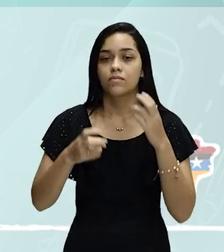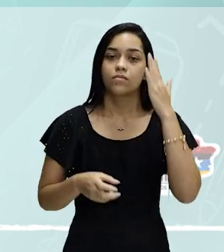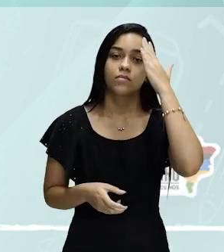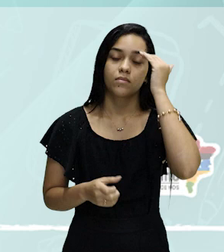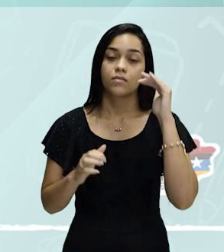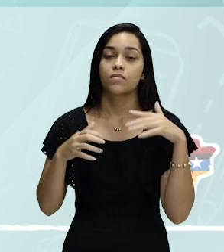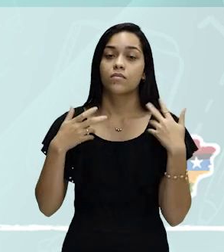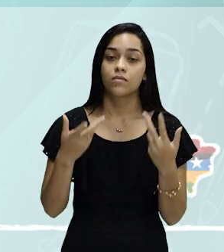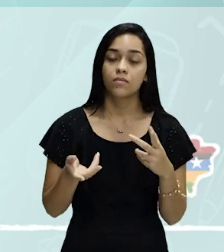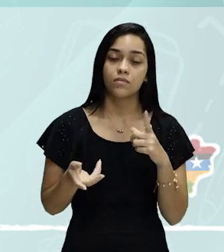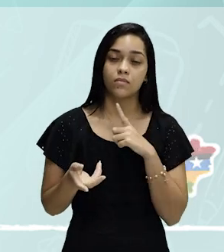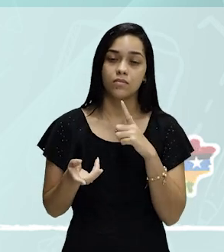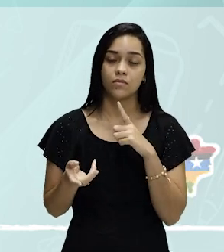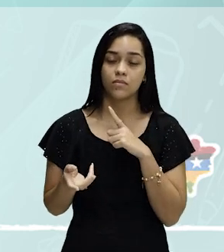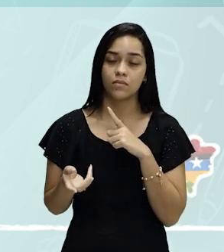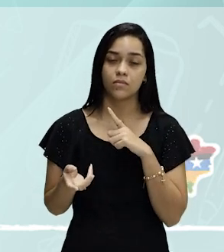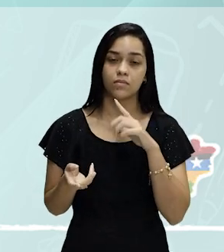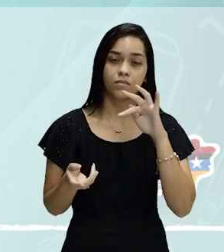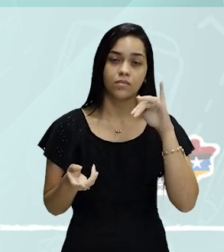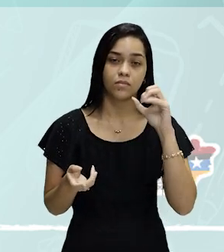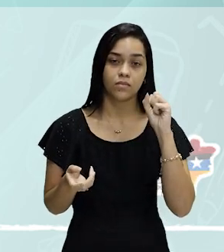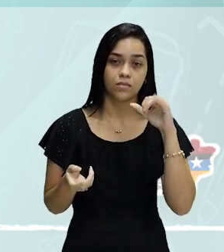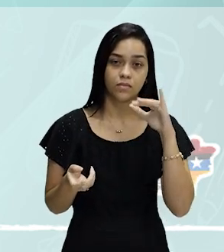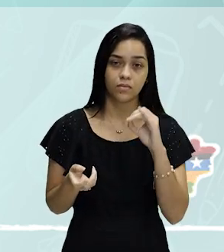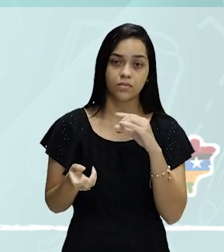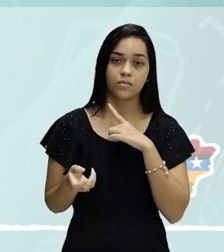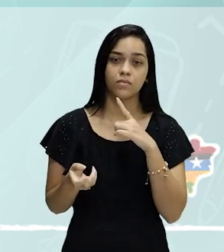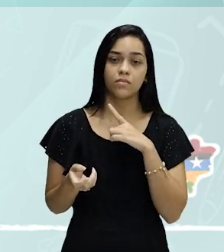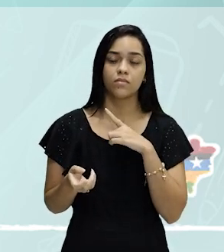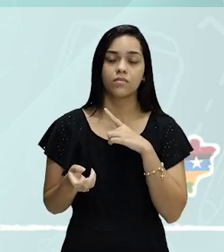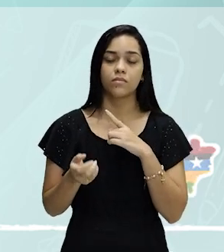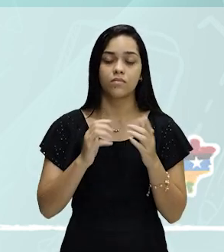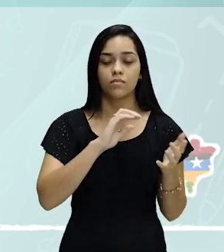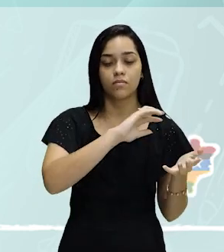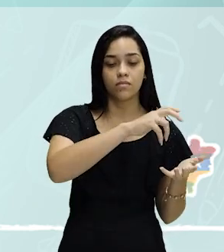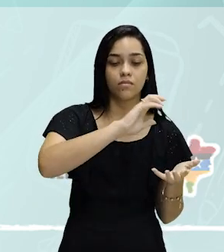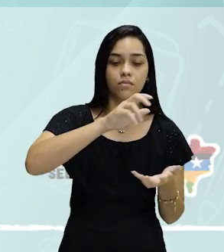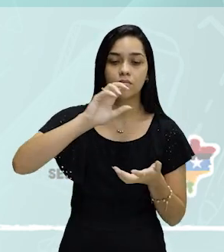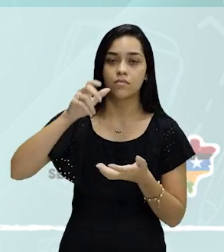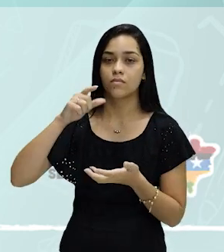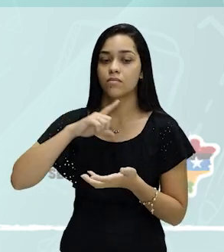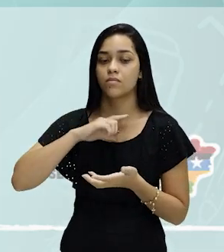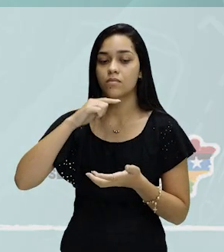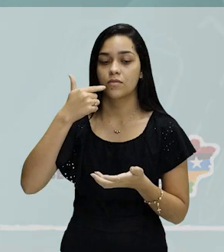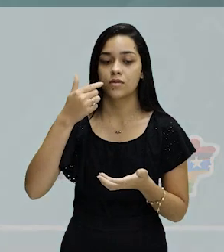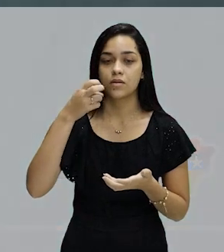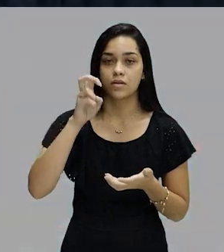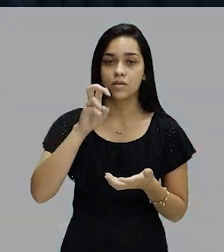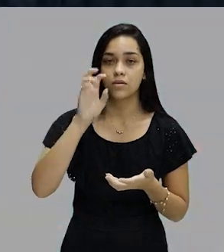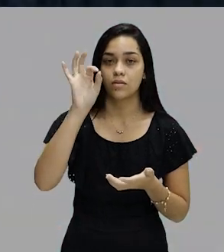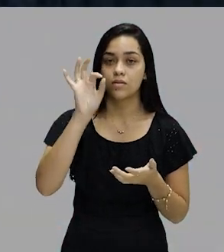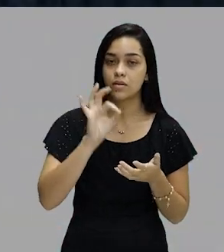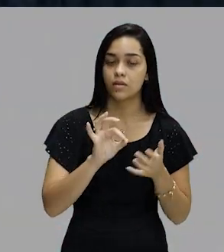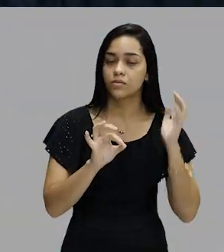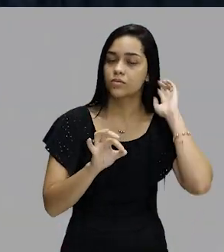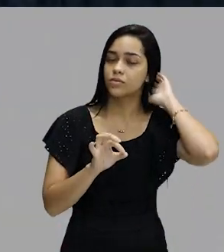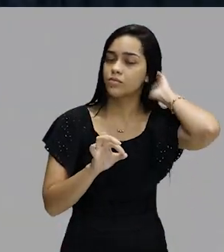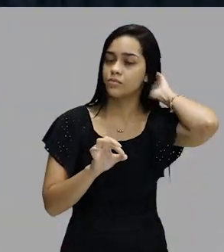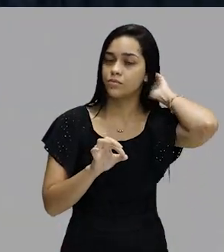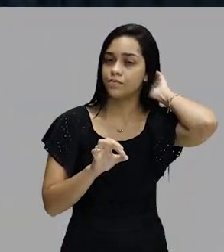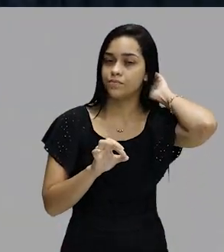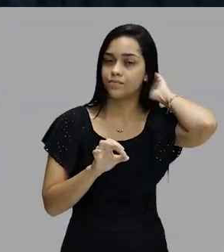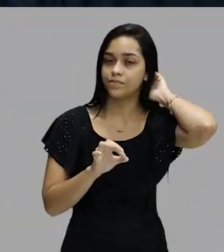o estado físico, respectivamente, dos materiais abaixo na temperatura de 25 graus Celsius.